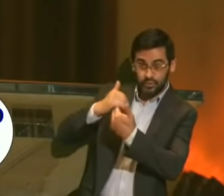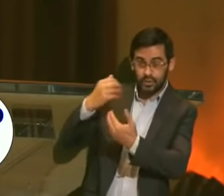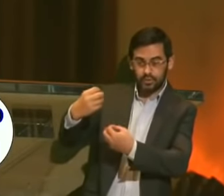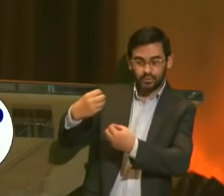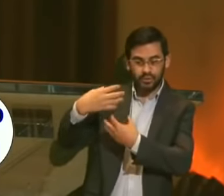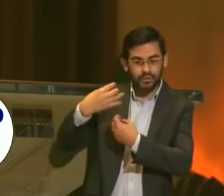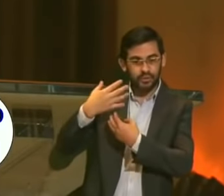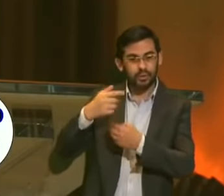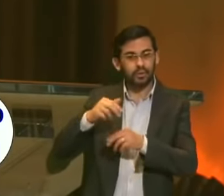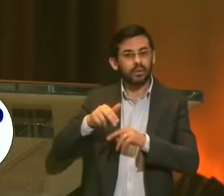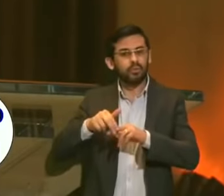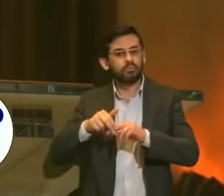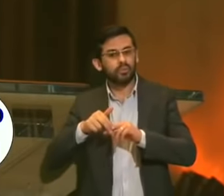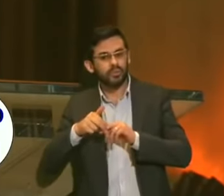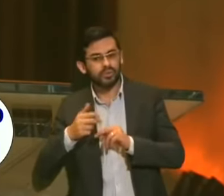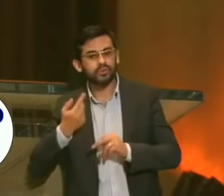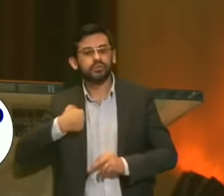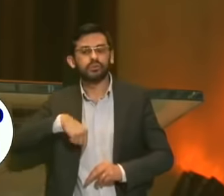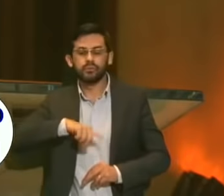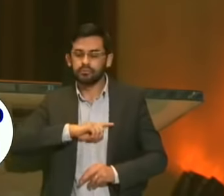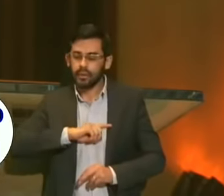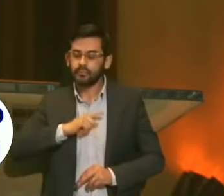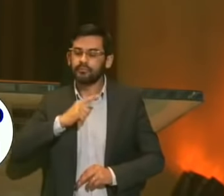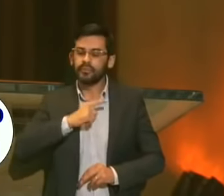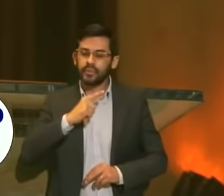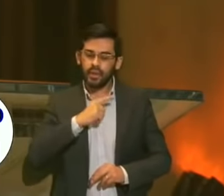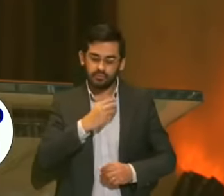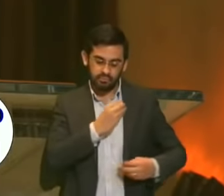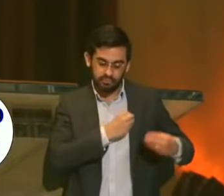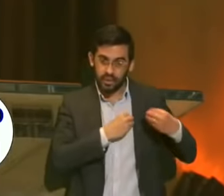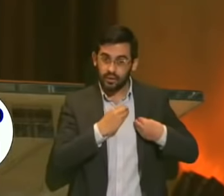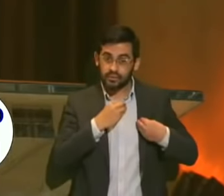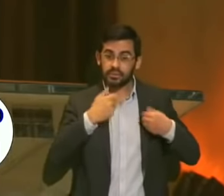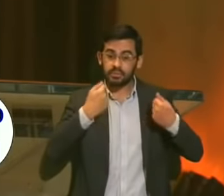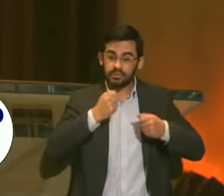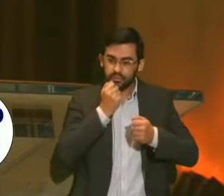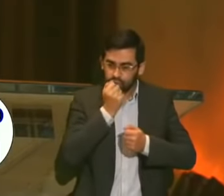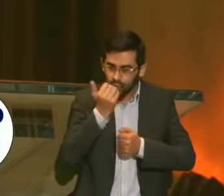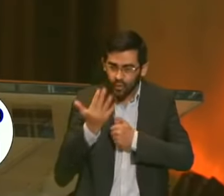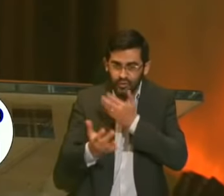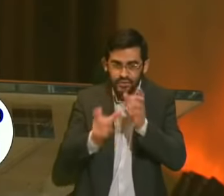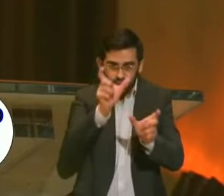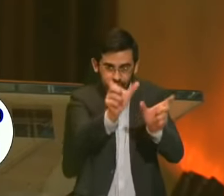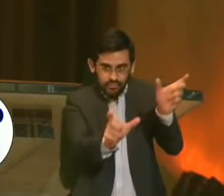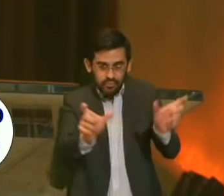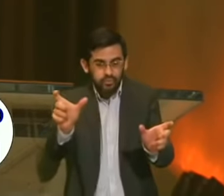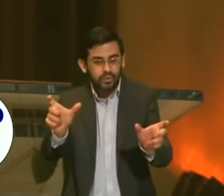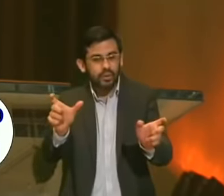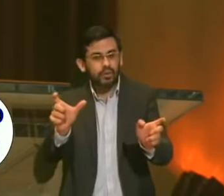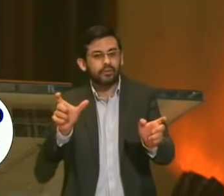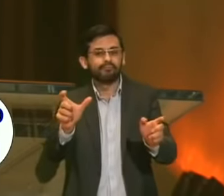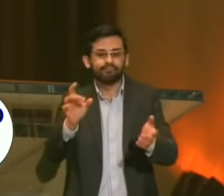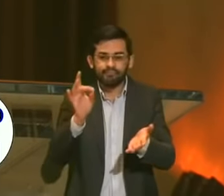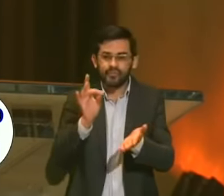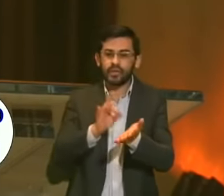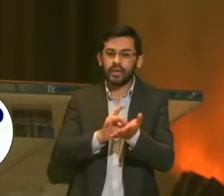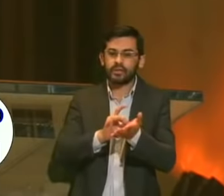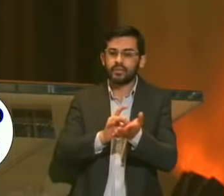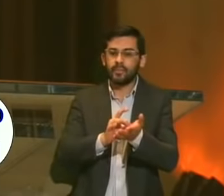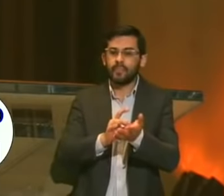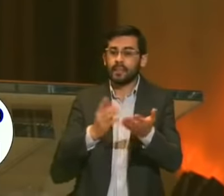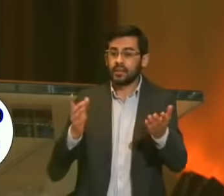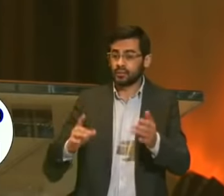Por isso há pecados que a gente precisa compartilhar uns com os outros, porque nessa confissão mútua vem não